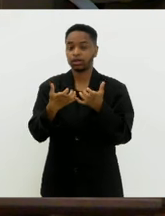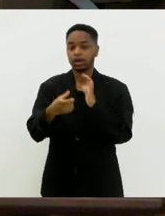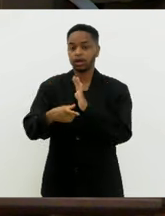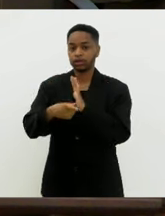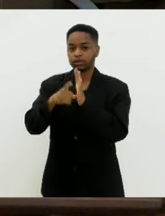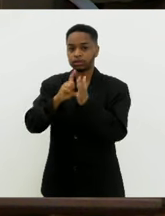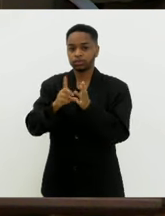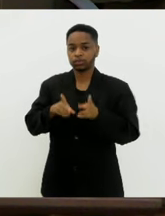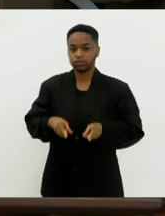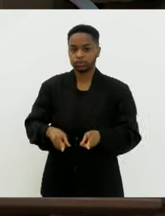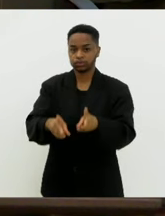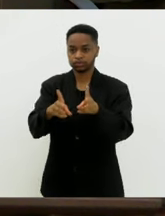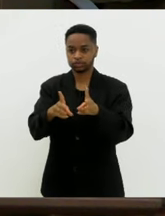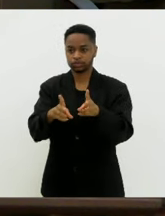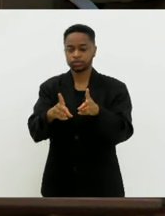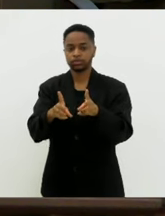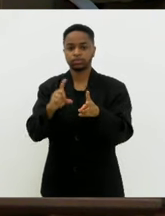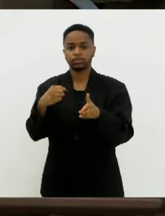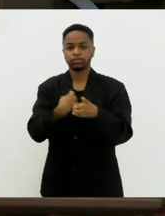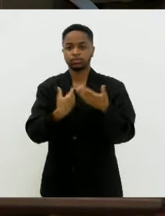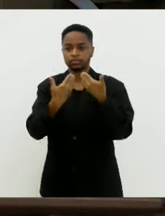à nossa sessão de abertura,